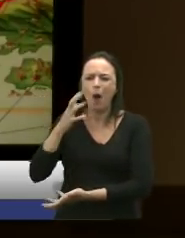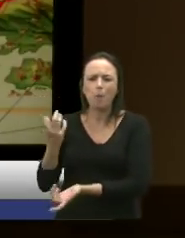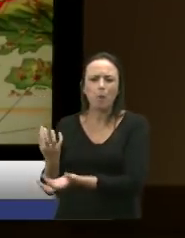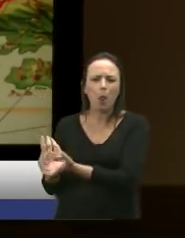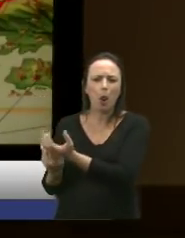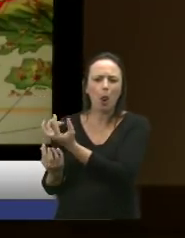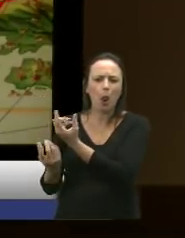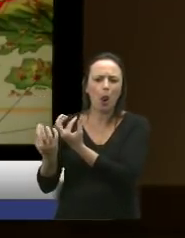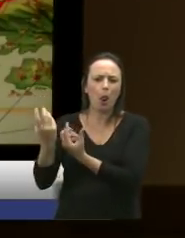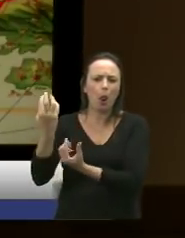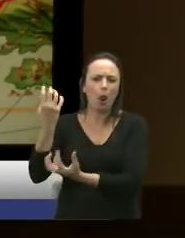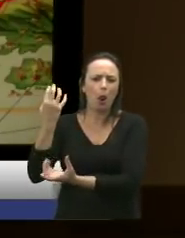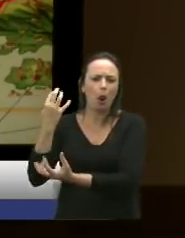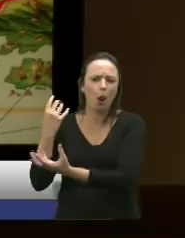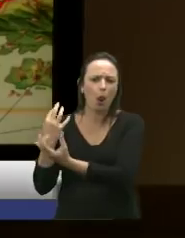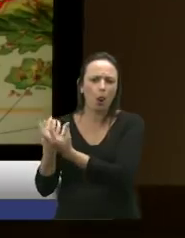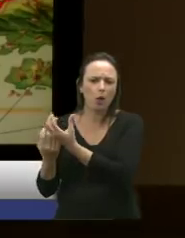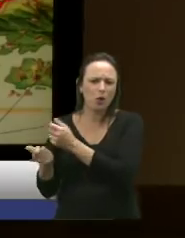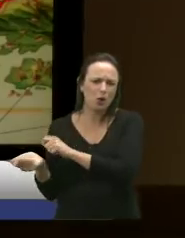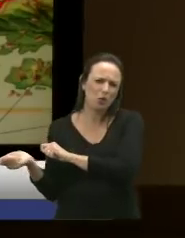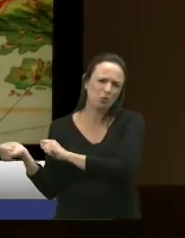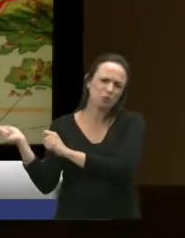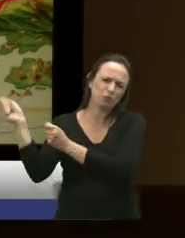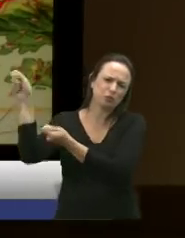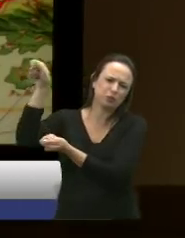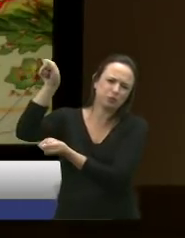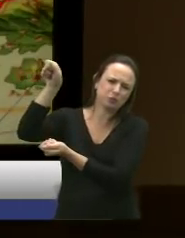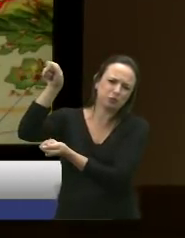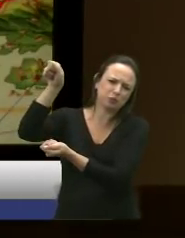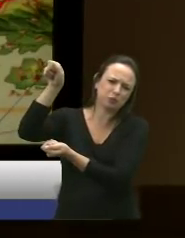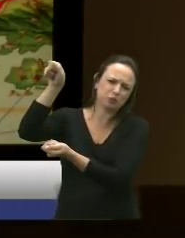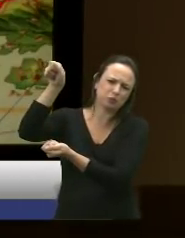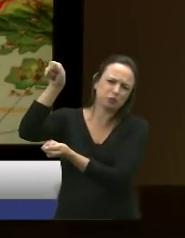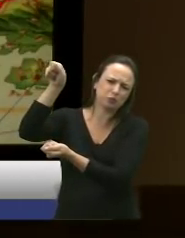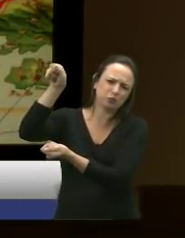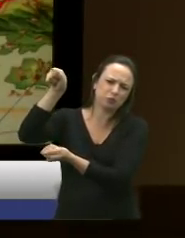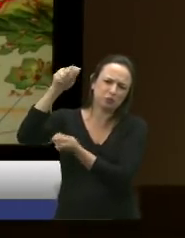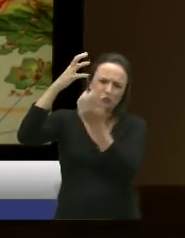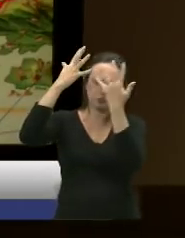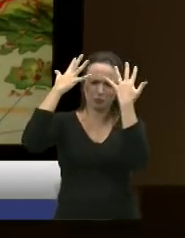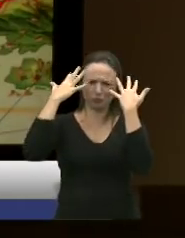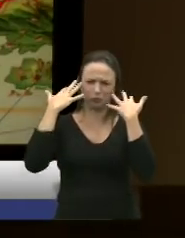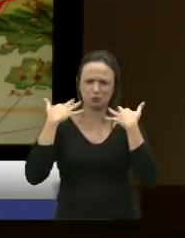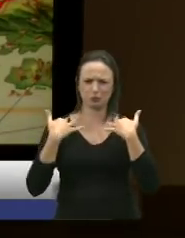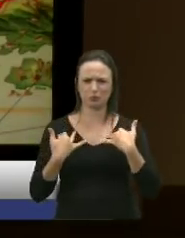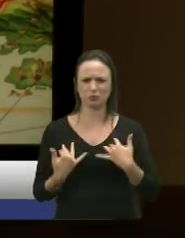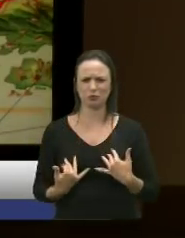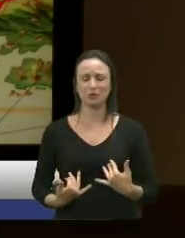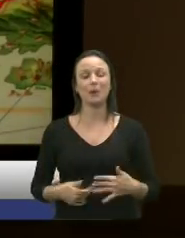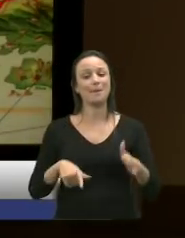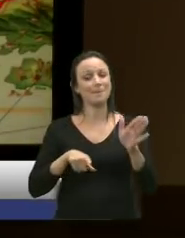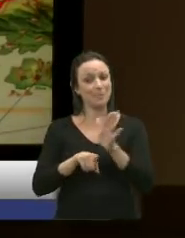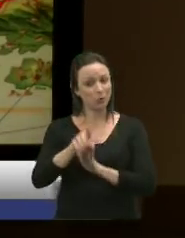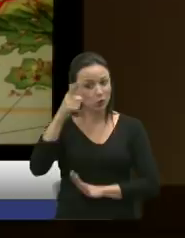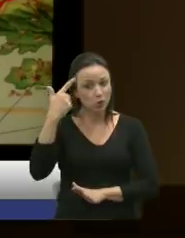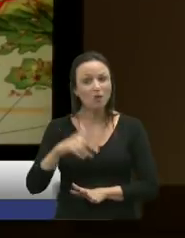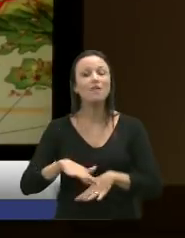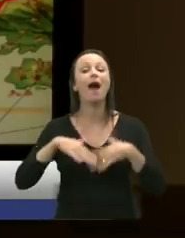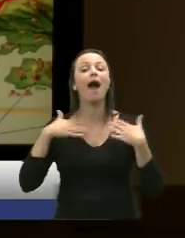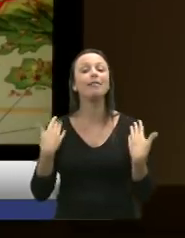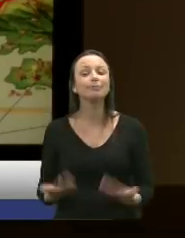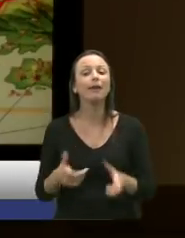Foi jogado no Paulo Virgínio dos pés à cabeça. E tiveram ainda o capricho de perguntar mais uma vez: cadê os